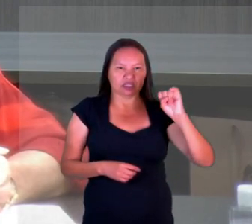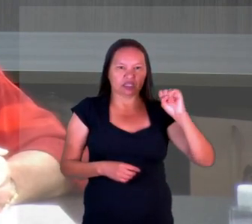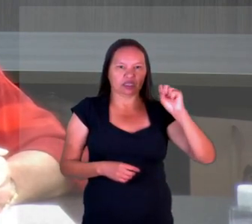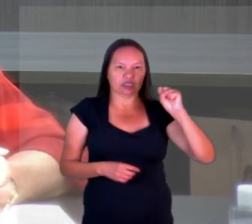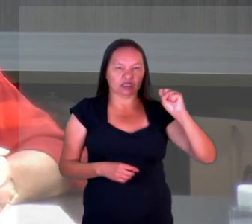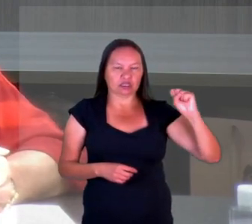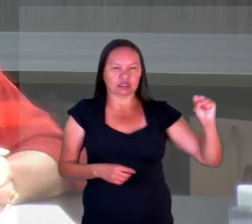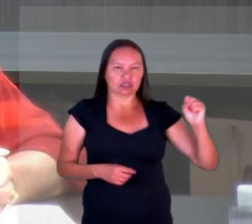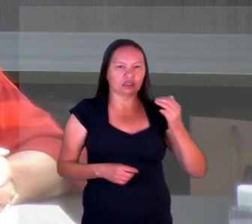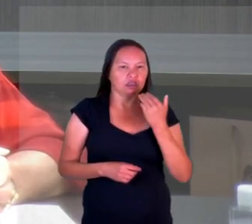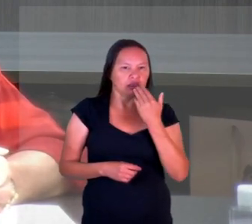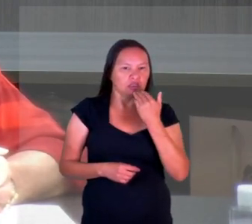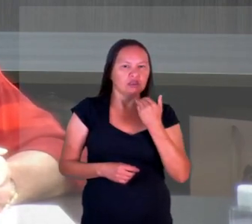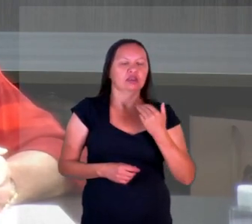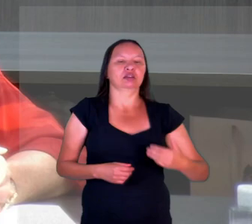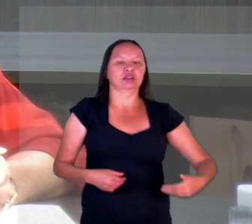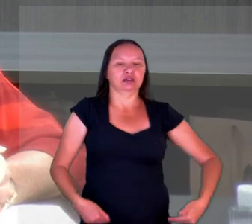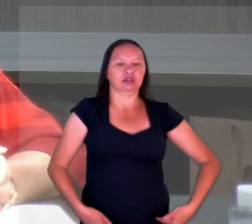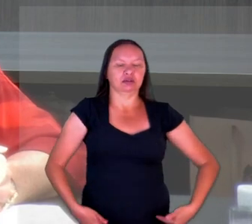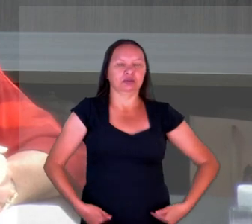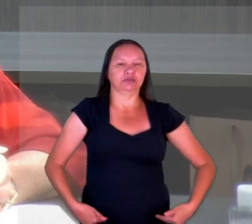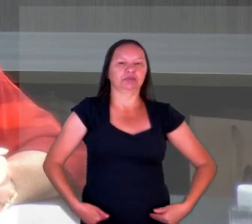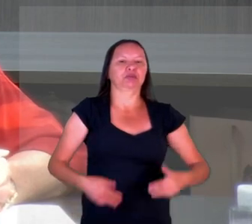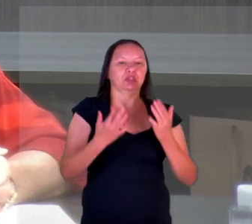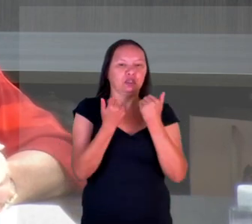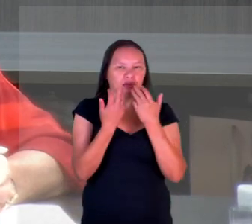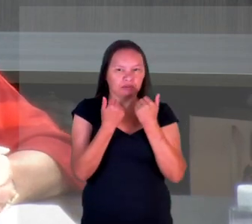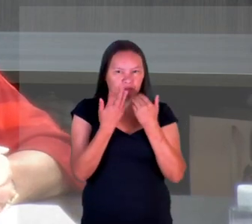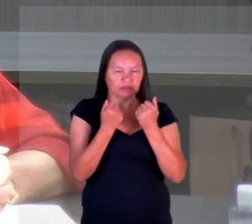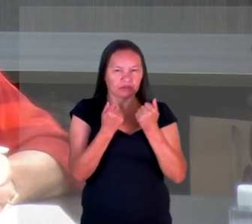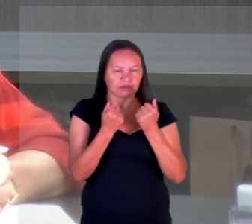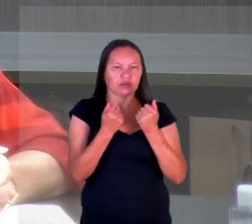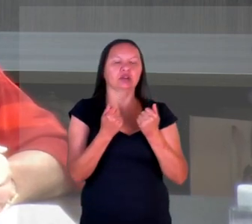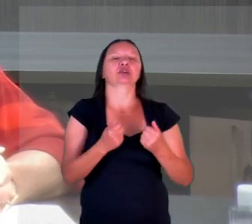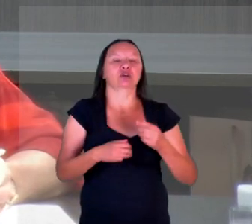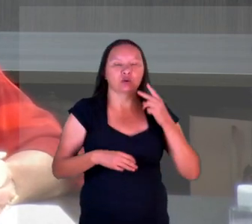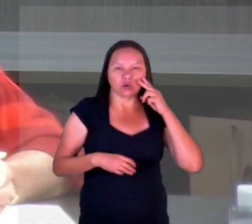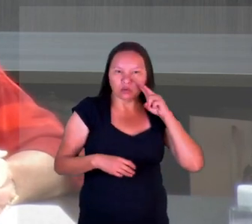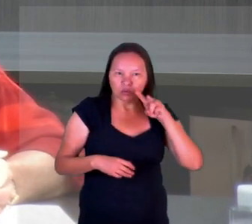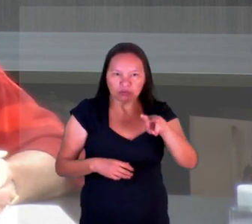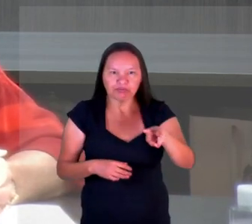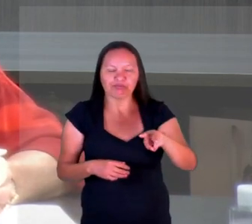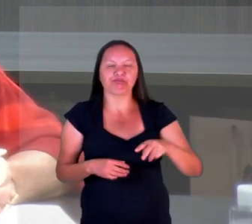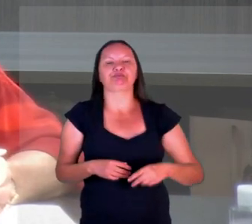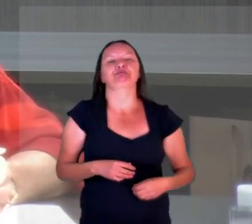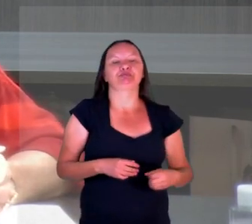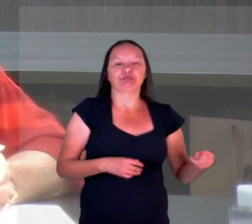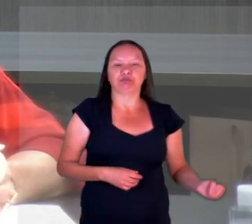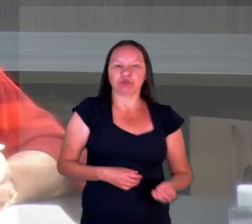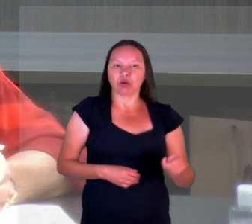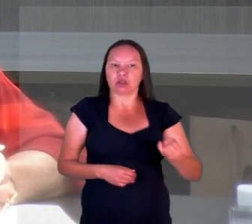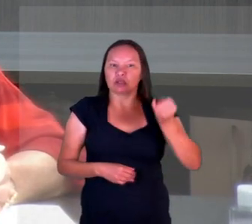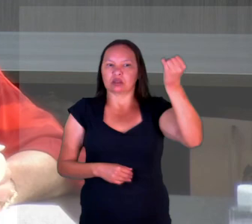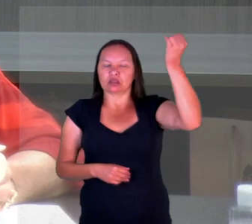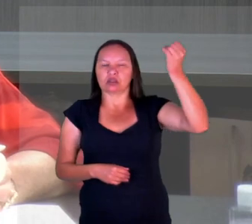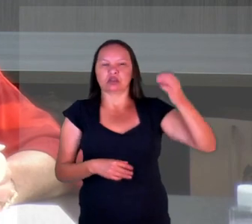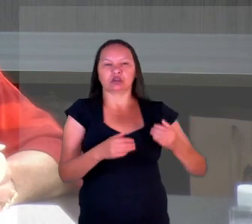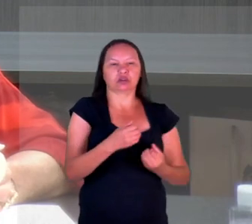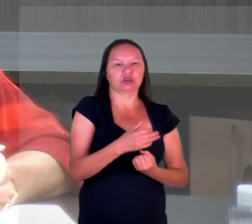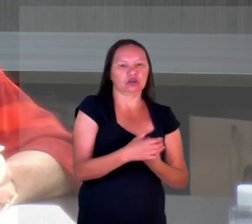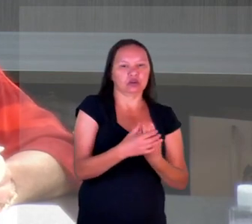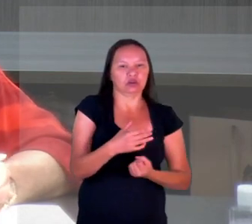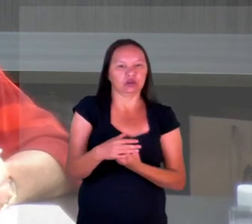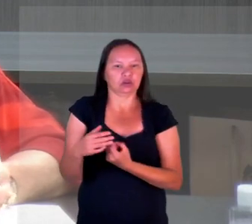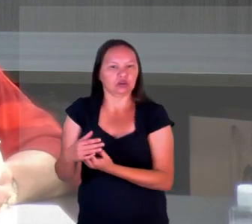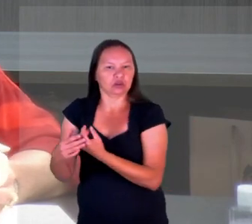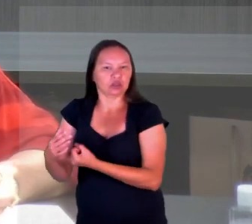de segurança alimentar e nutricional isel Para que sejam observados os itos mínimos para a formalização do termo de